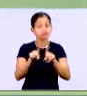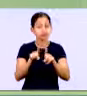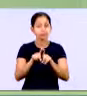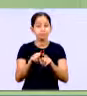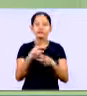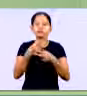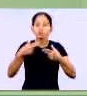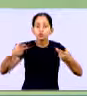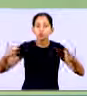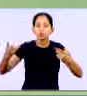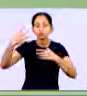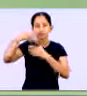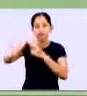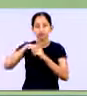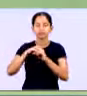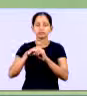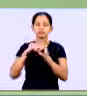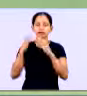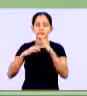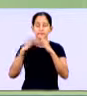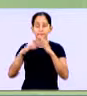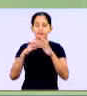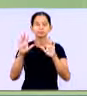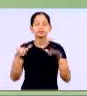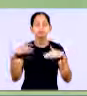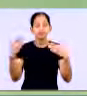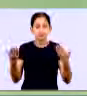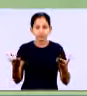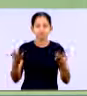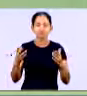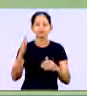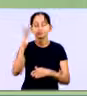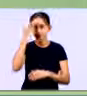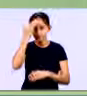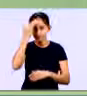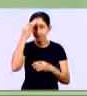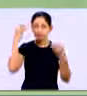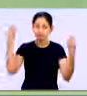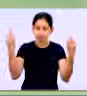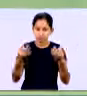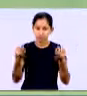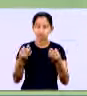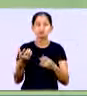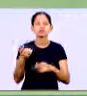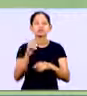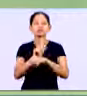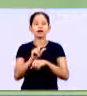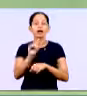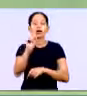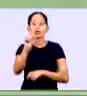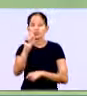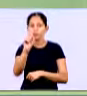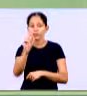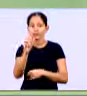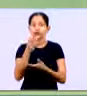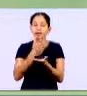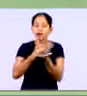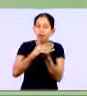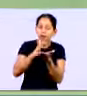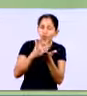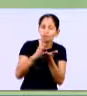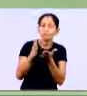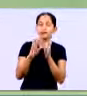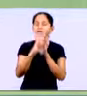dos bens. Ou seja, a gestão eficiente do capital fixo, ela começa na implantação